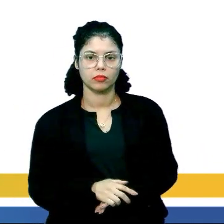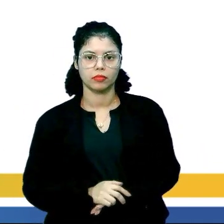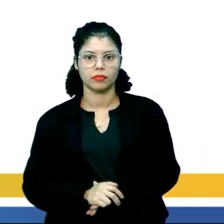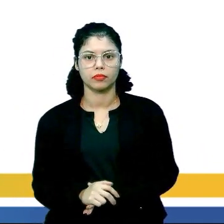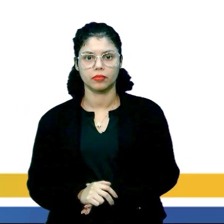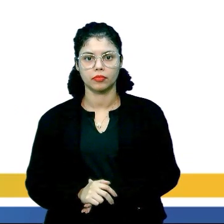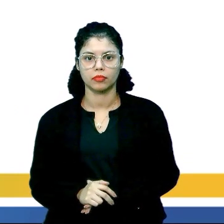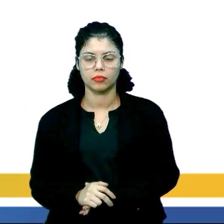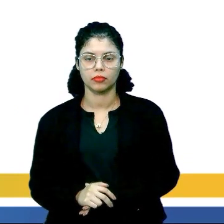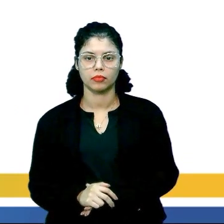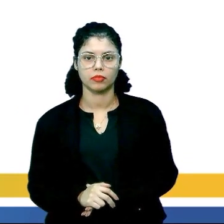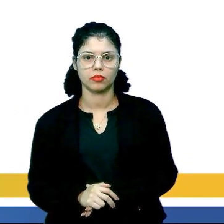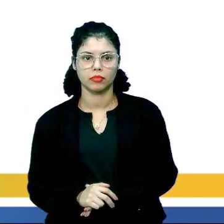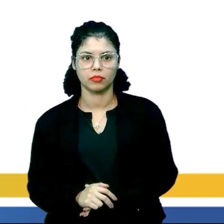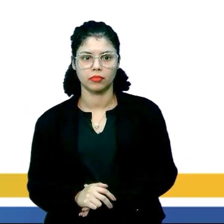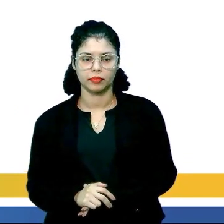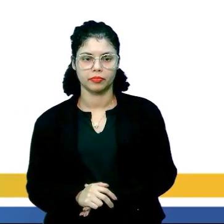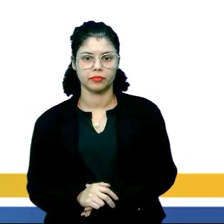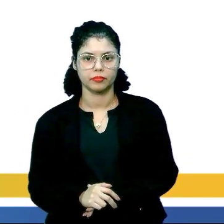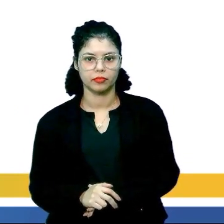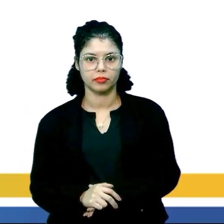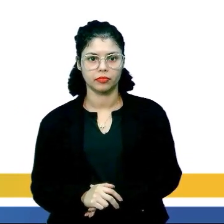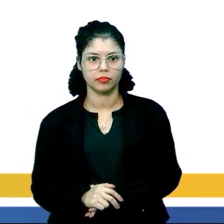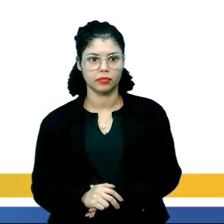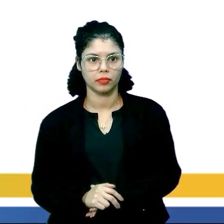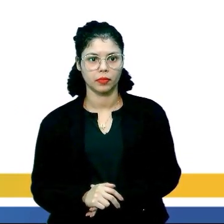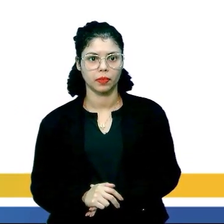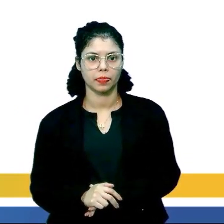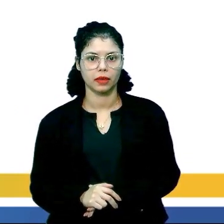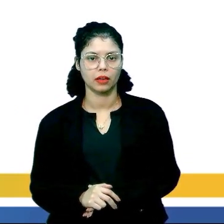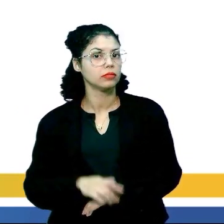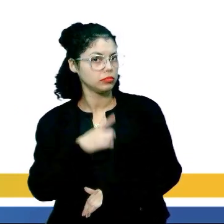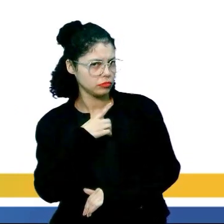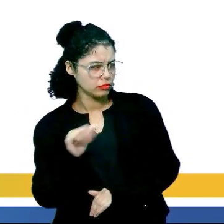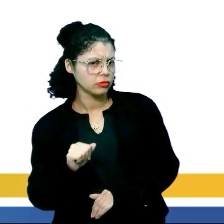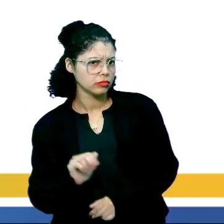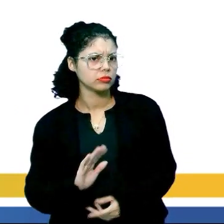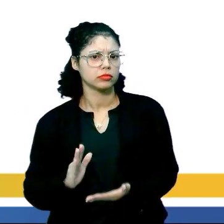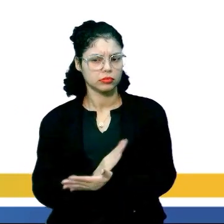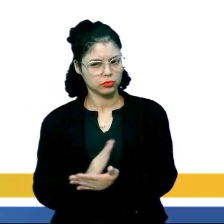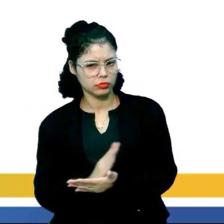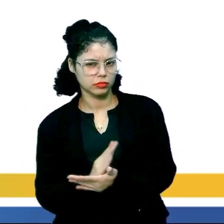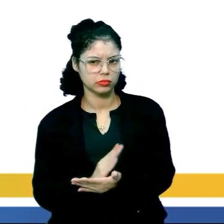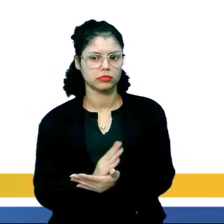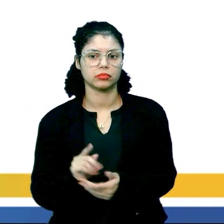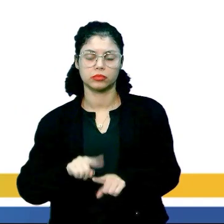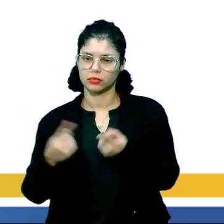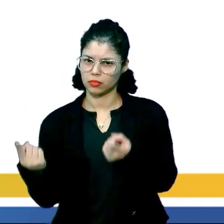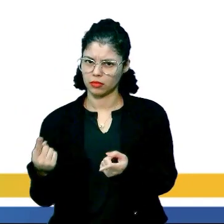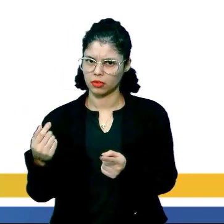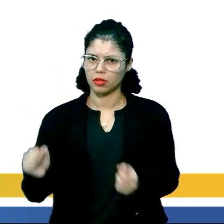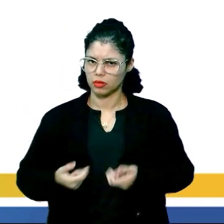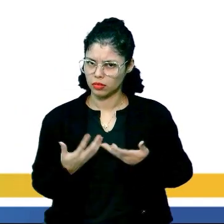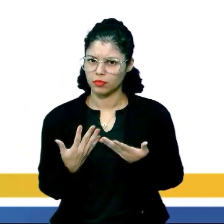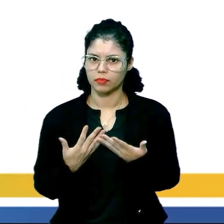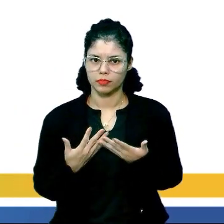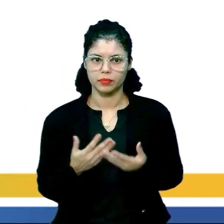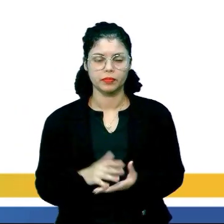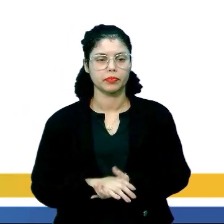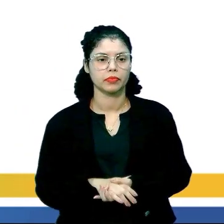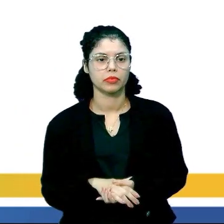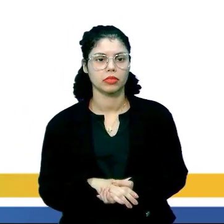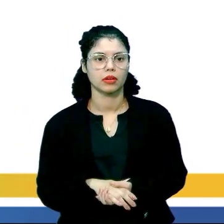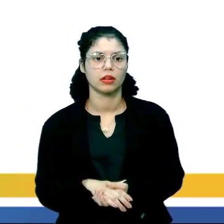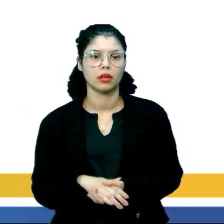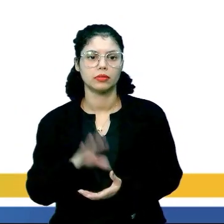valores tradicionais da moral religiosa. Havia, sim, alguma contestação à religião, mas eram manifestações